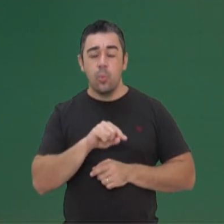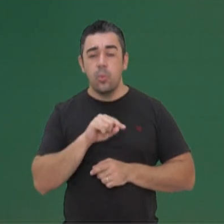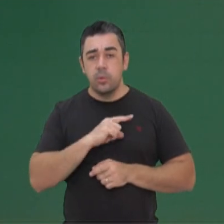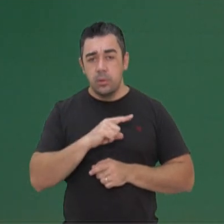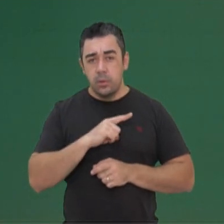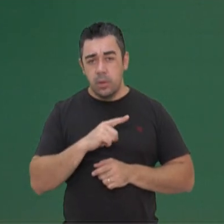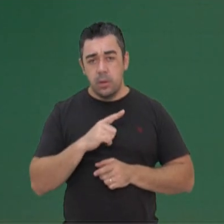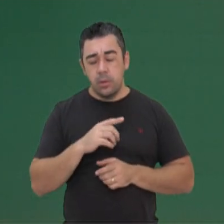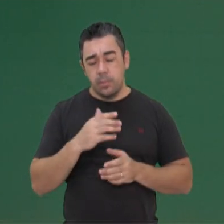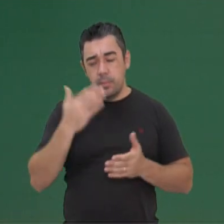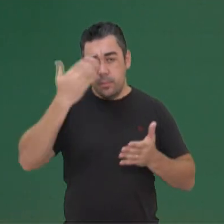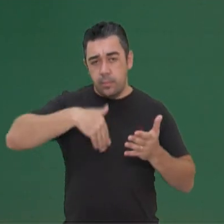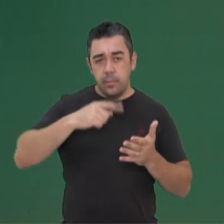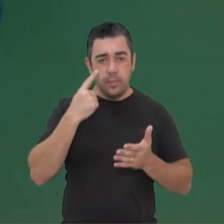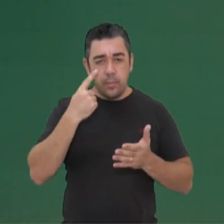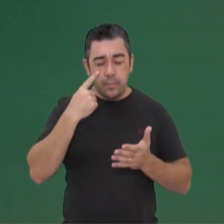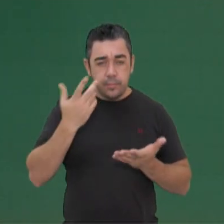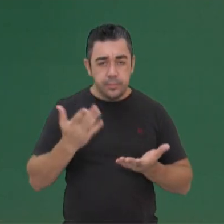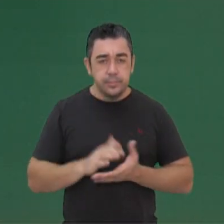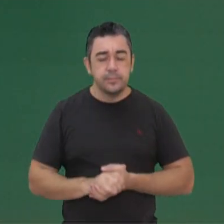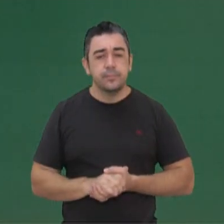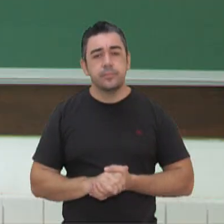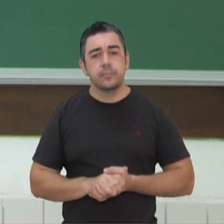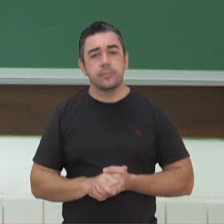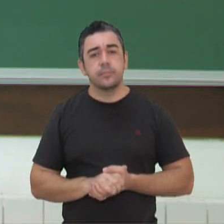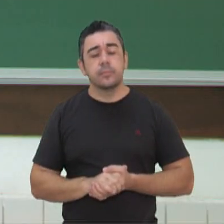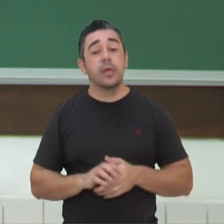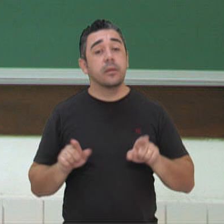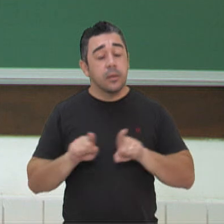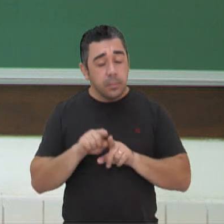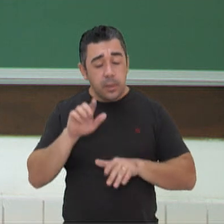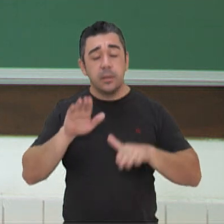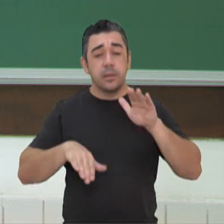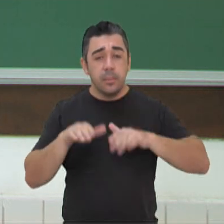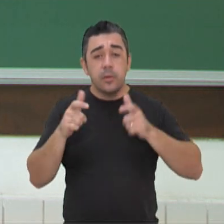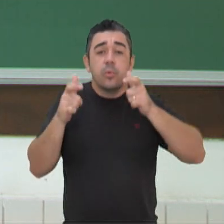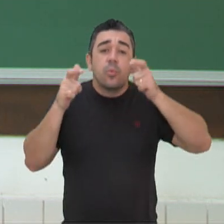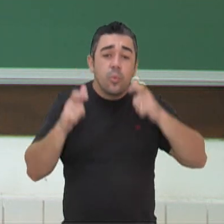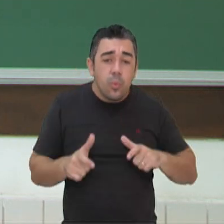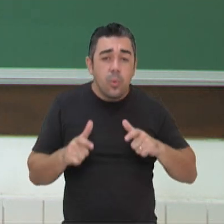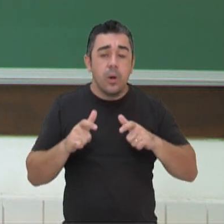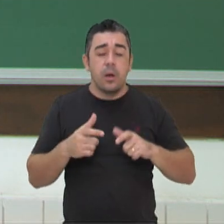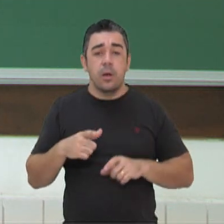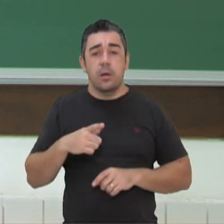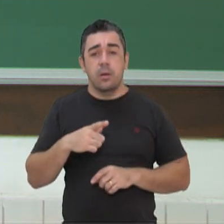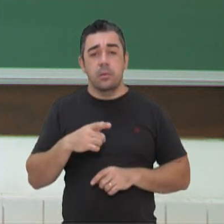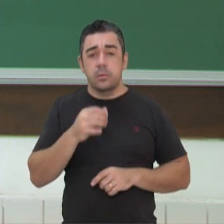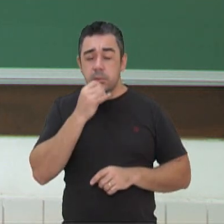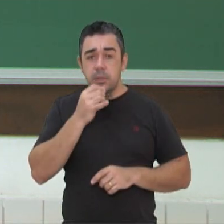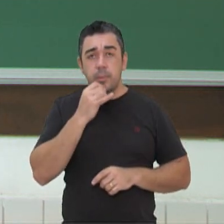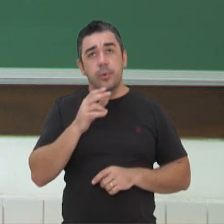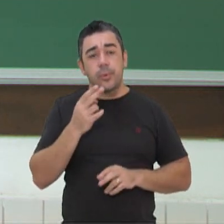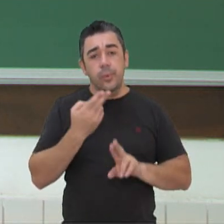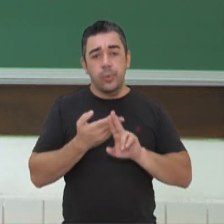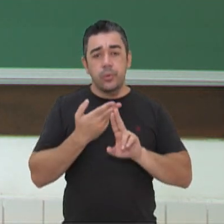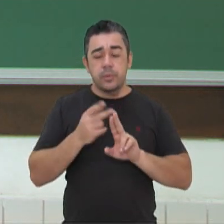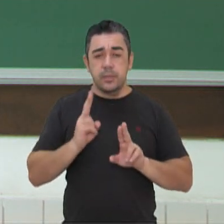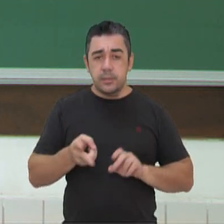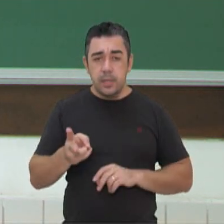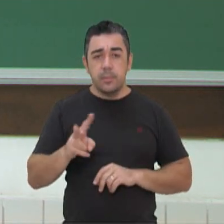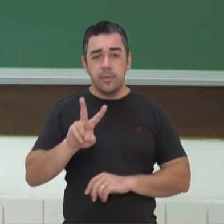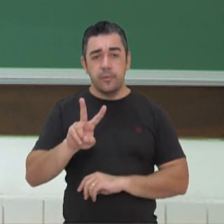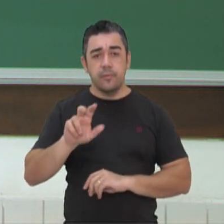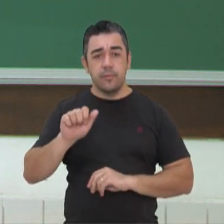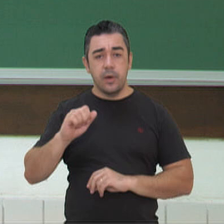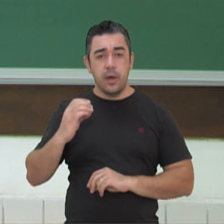da carga de prova. E depende também do meio onde se encontram as cargas. Normalmente a gente utiliza como exemplo aqui o meio